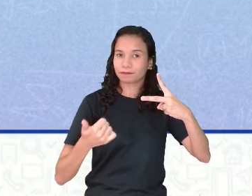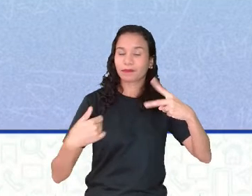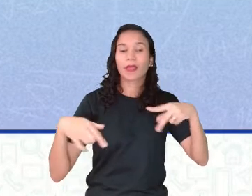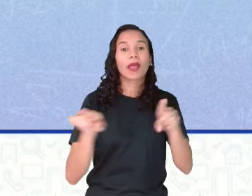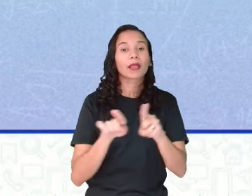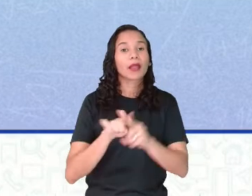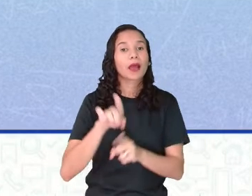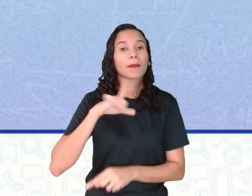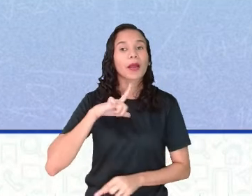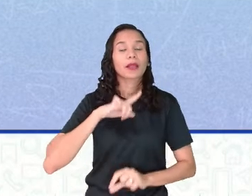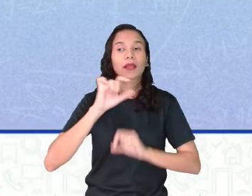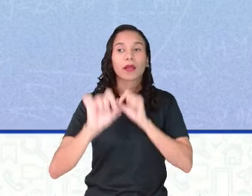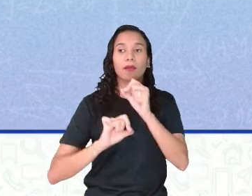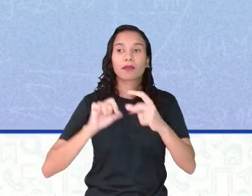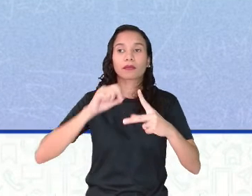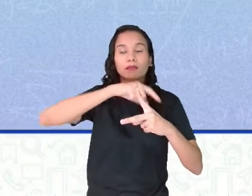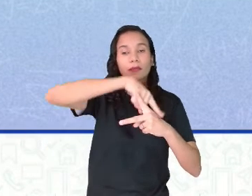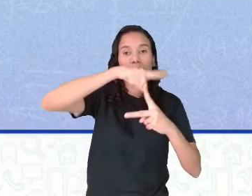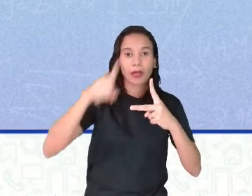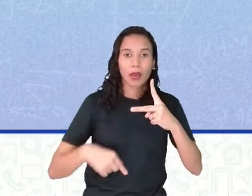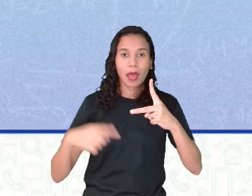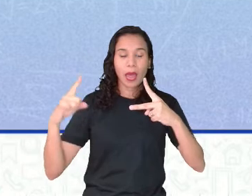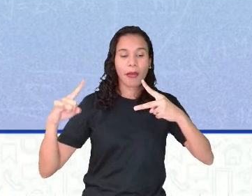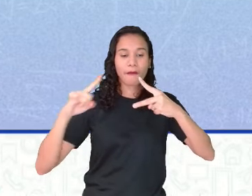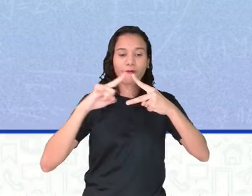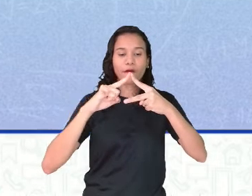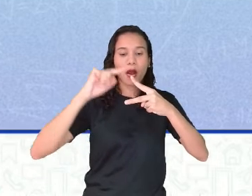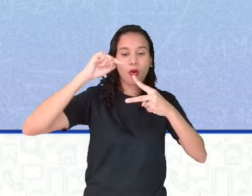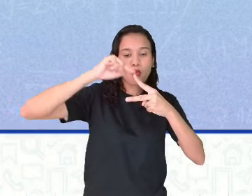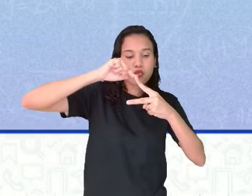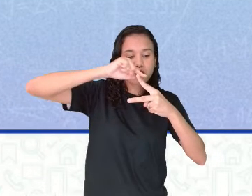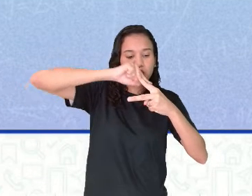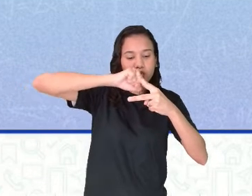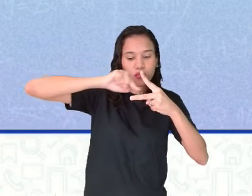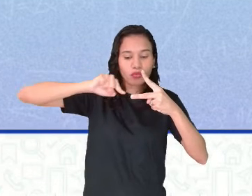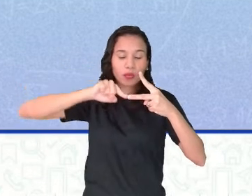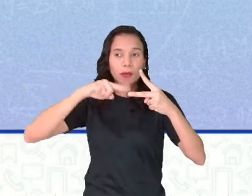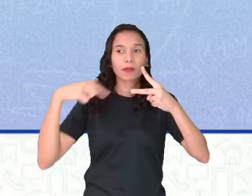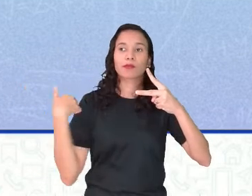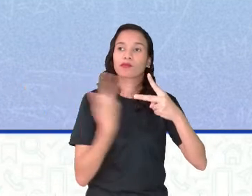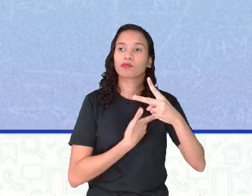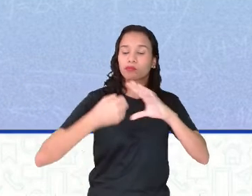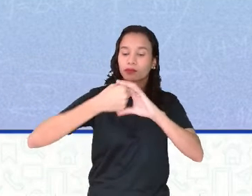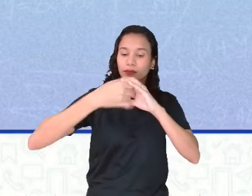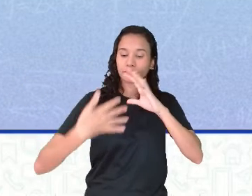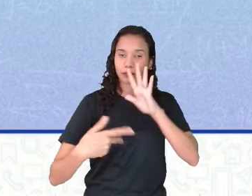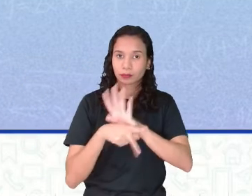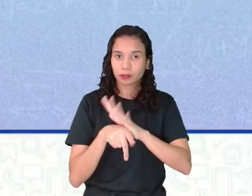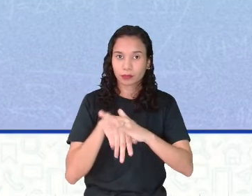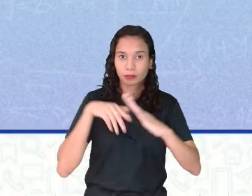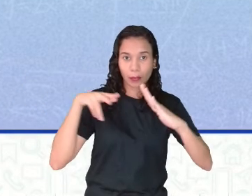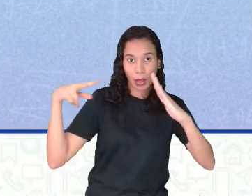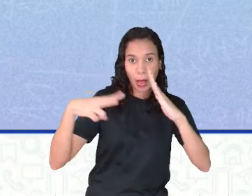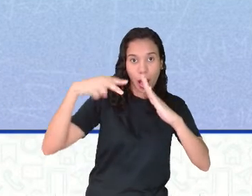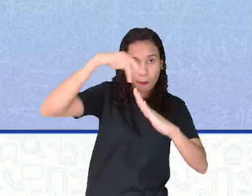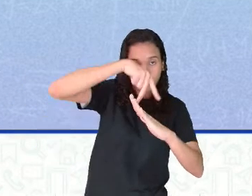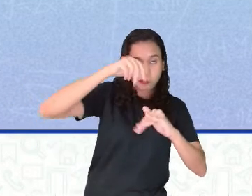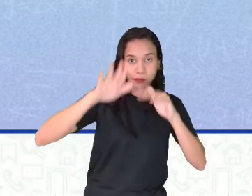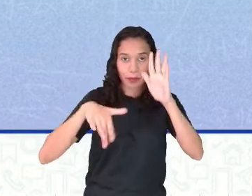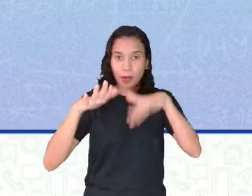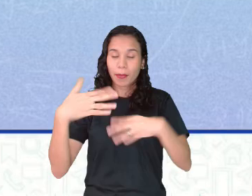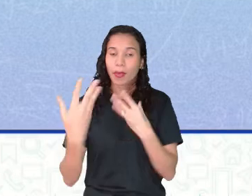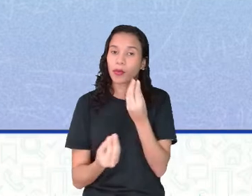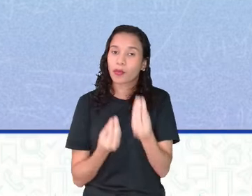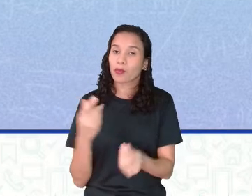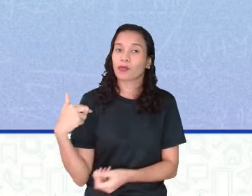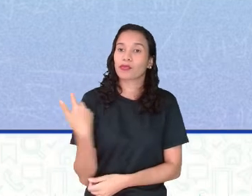ele também tem 3 vértices. E aí a gente pode classificar esses lados de acordo com...